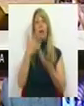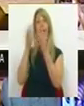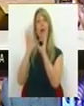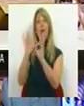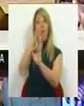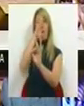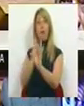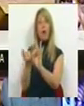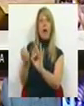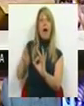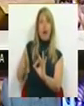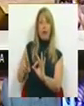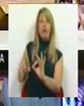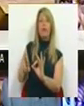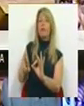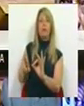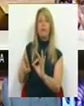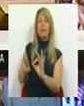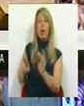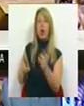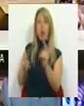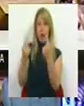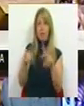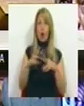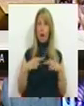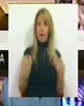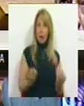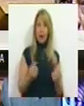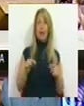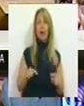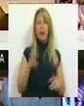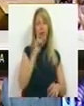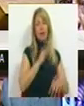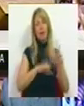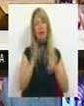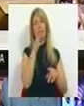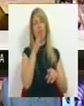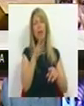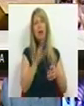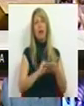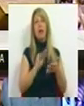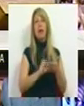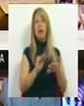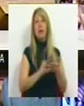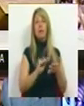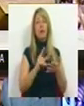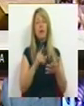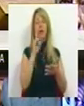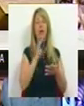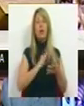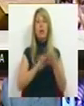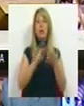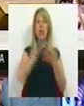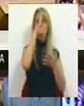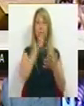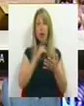Governo do passado não são só feitas por esta bancada, Senhora Secretária de Estado. São feitas por figuras